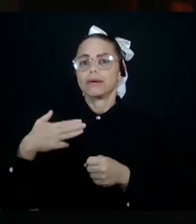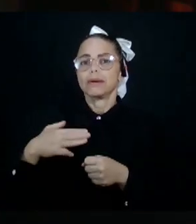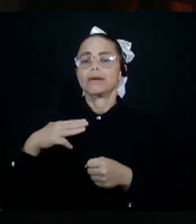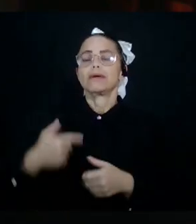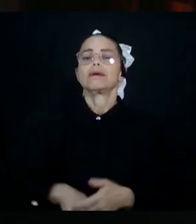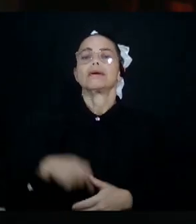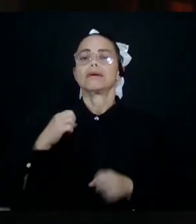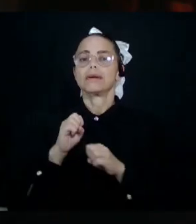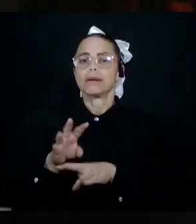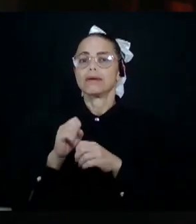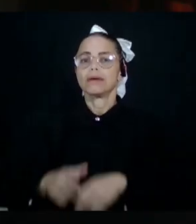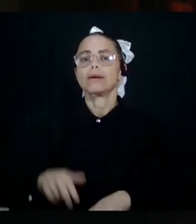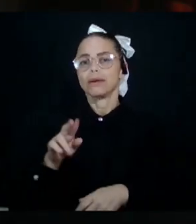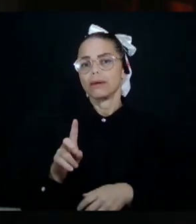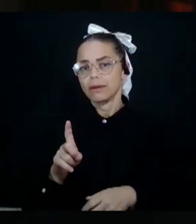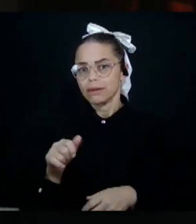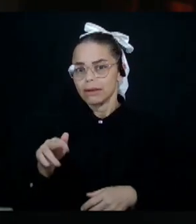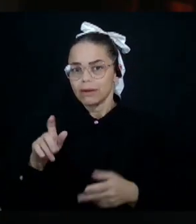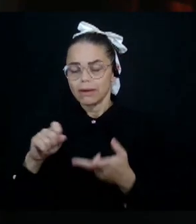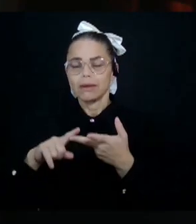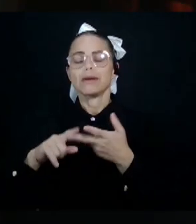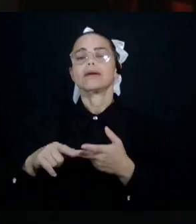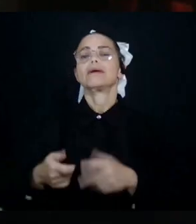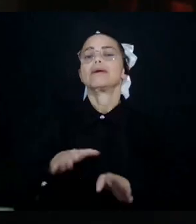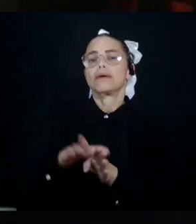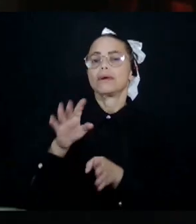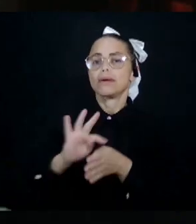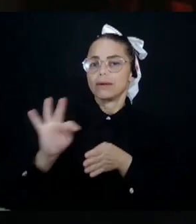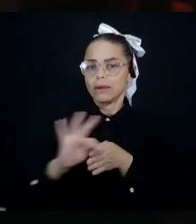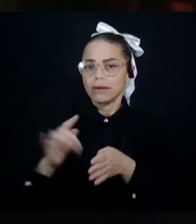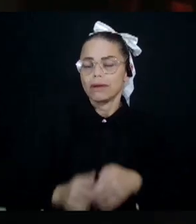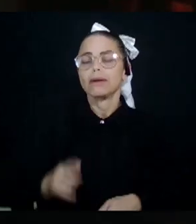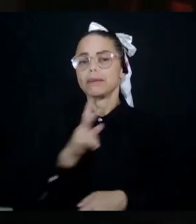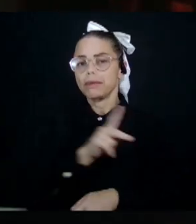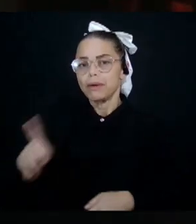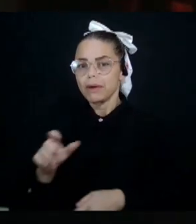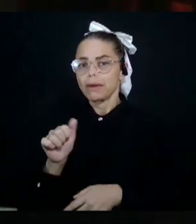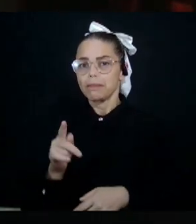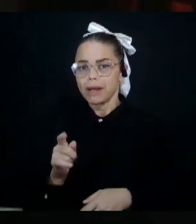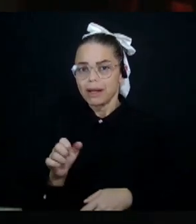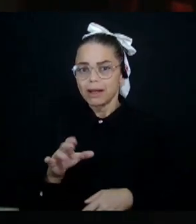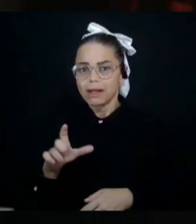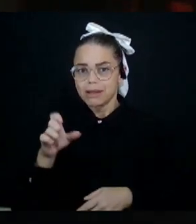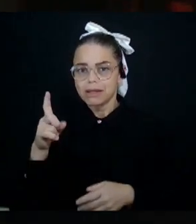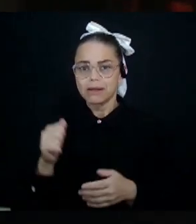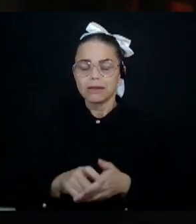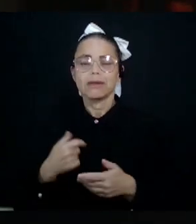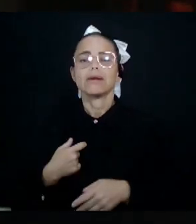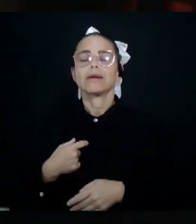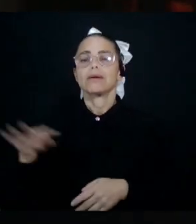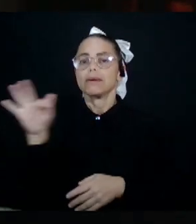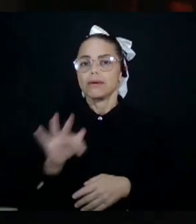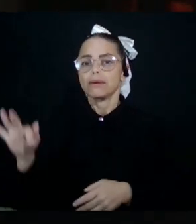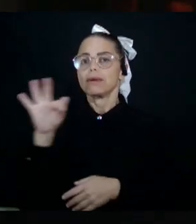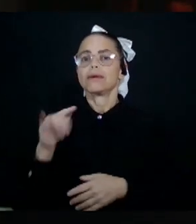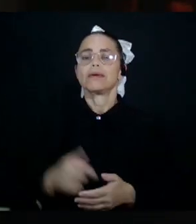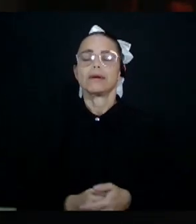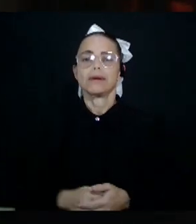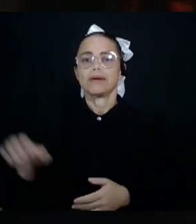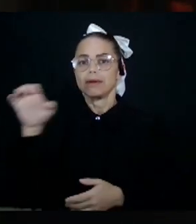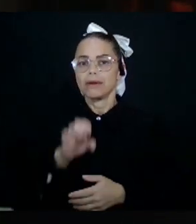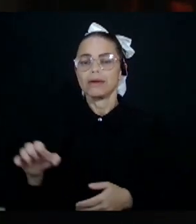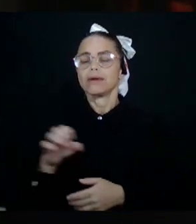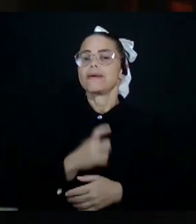Anália Lauras, do Conselho Tutelar, e a professora Aparecida Monção, da Universidade Estadual de Campinas. Importante que